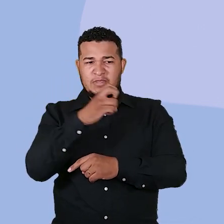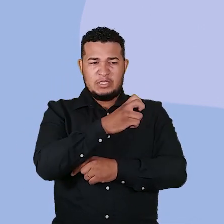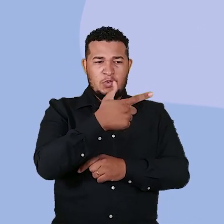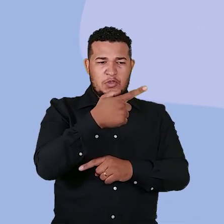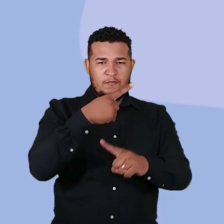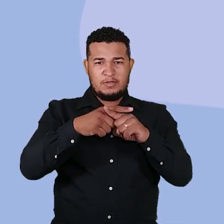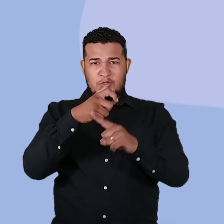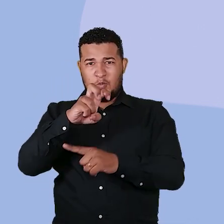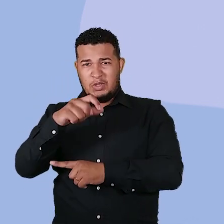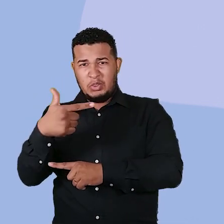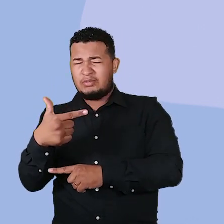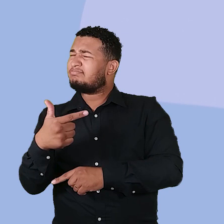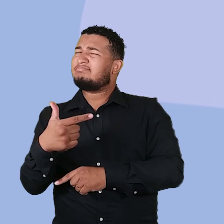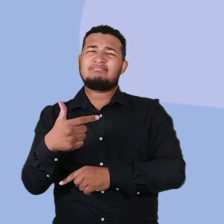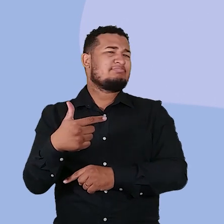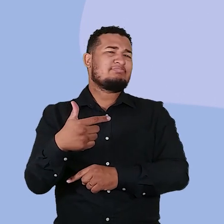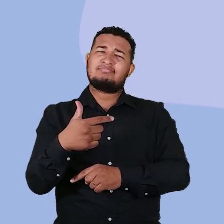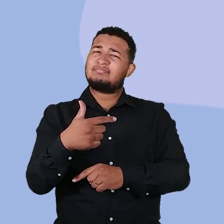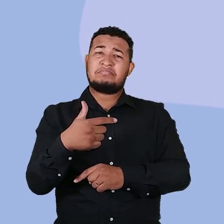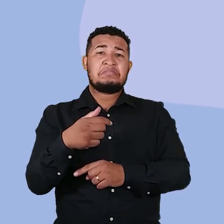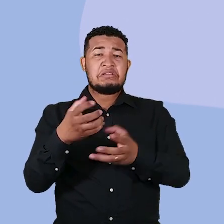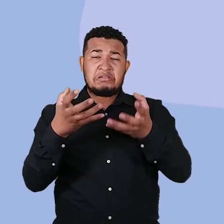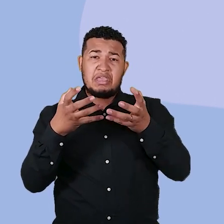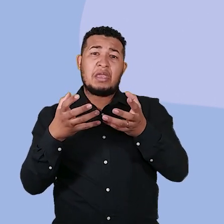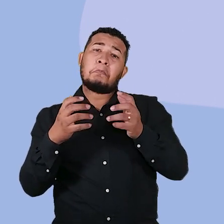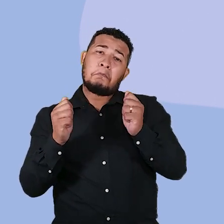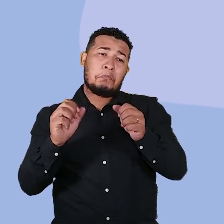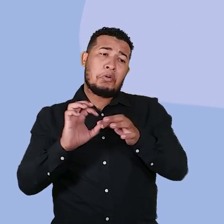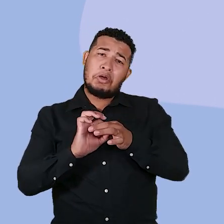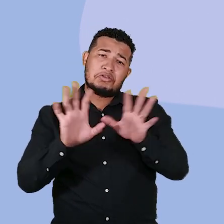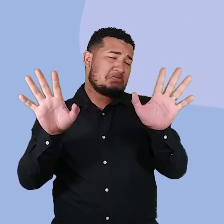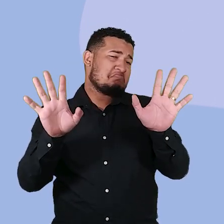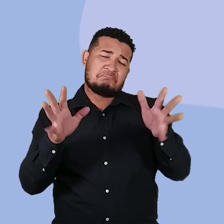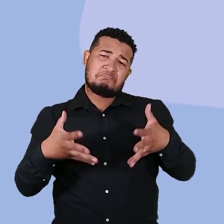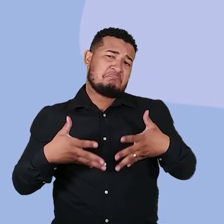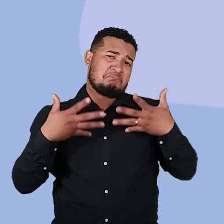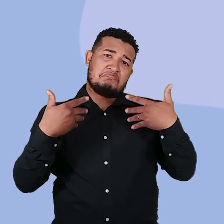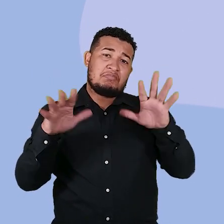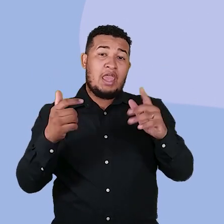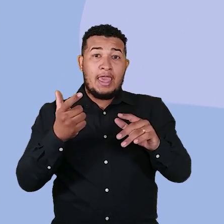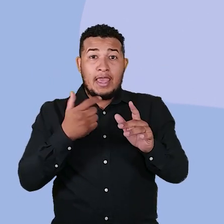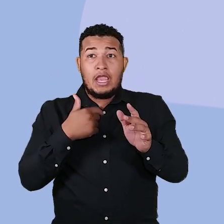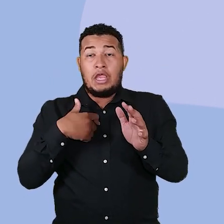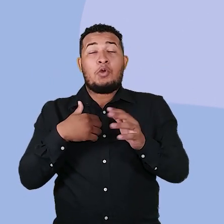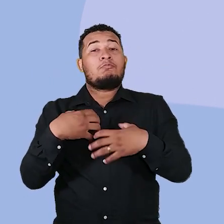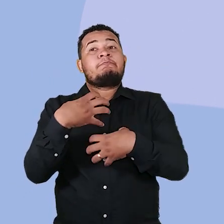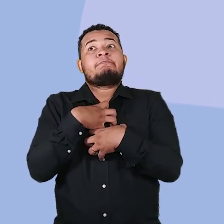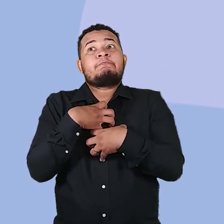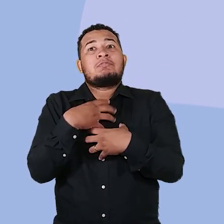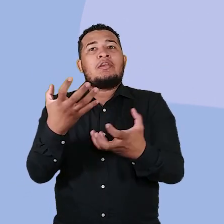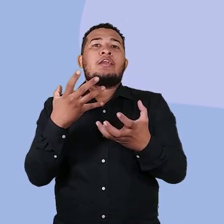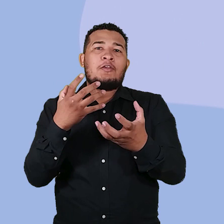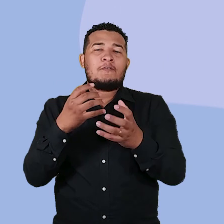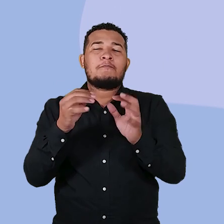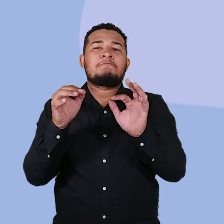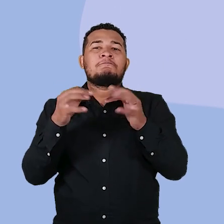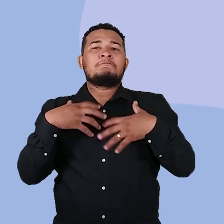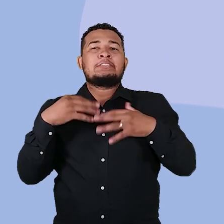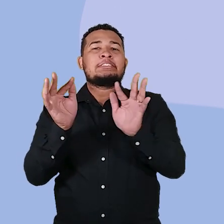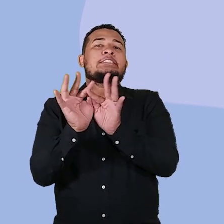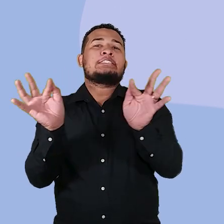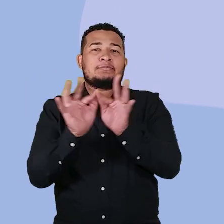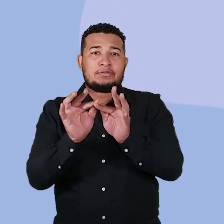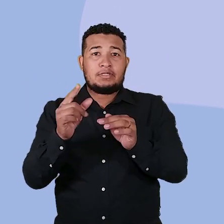14 por 14 e 52 por 52 né se quiser faça e seja feliz eu vou simplificar